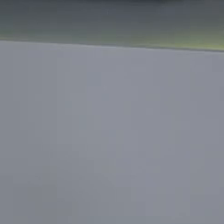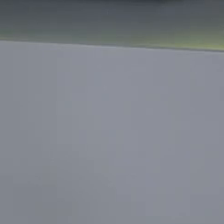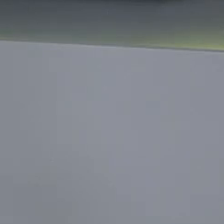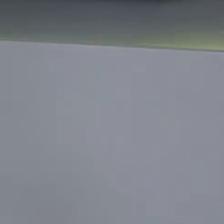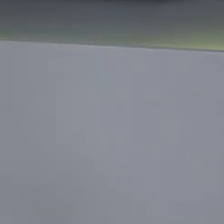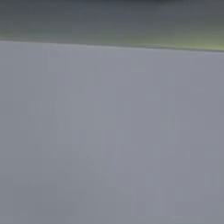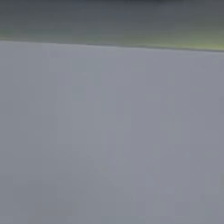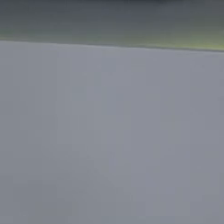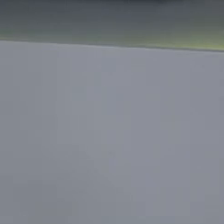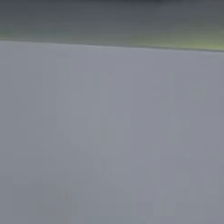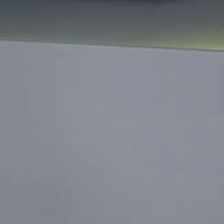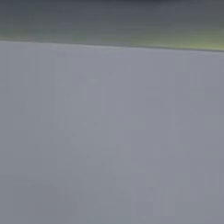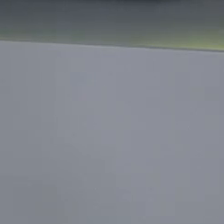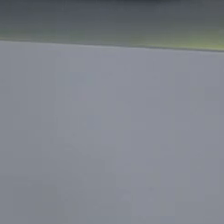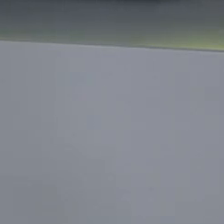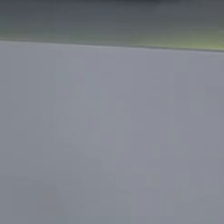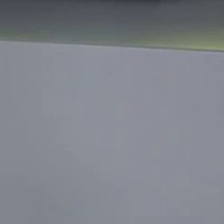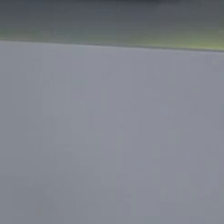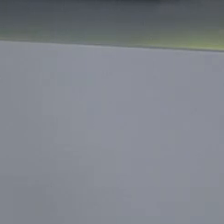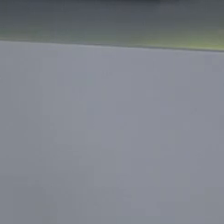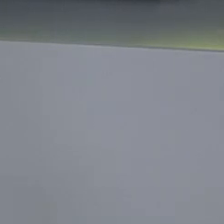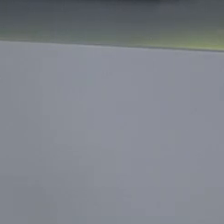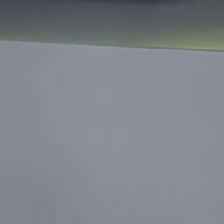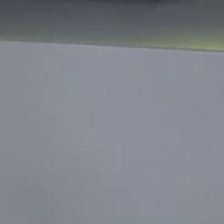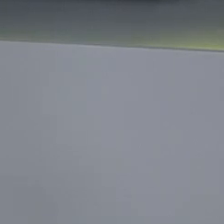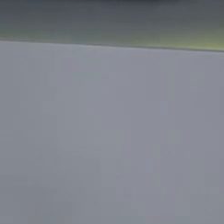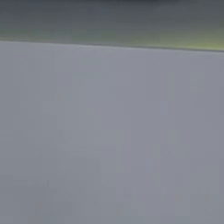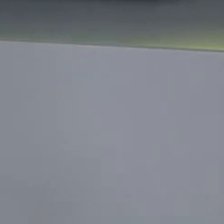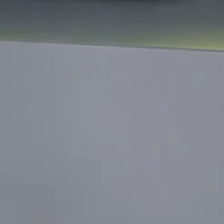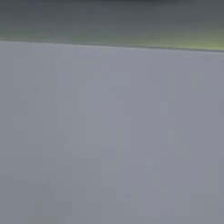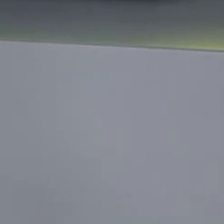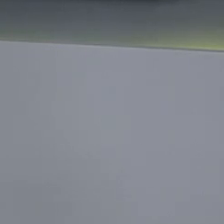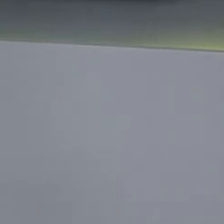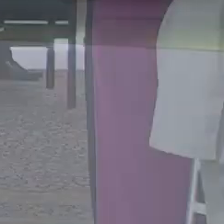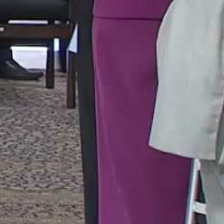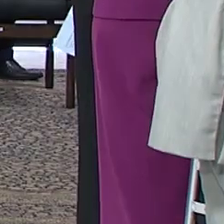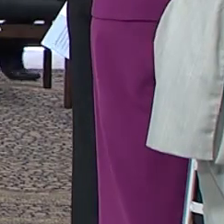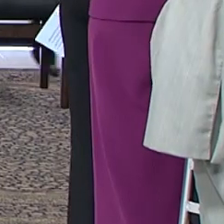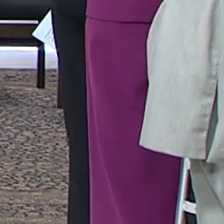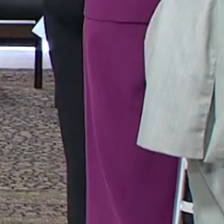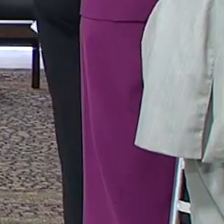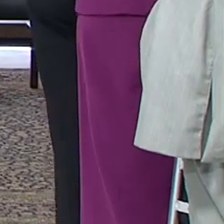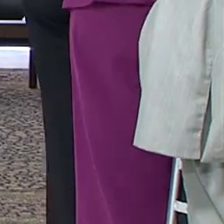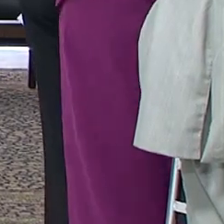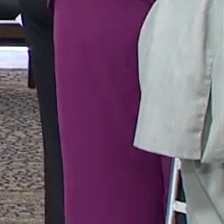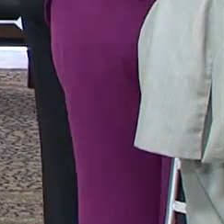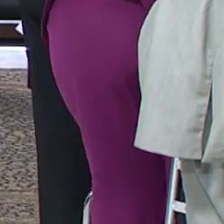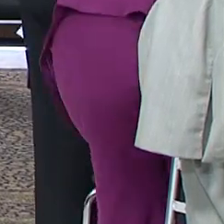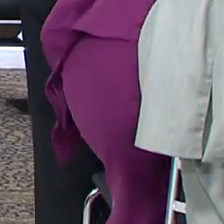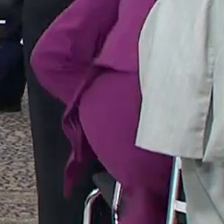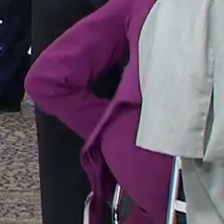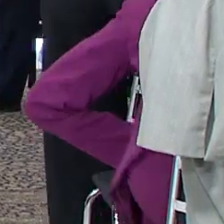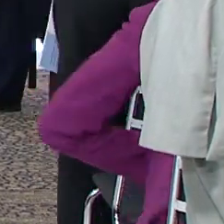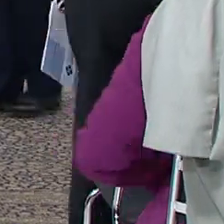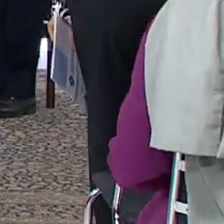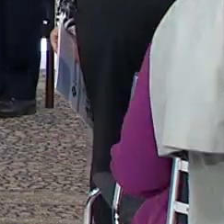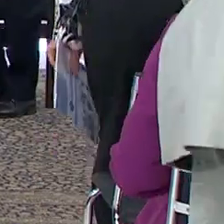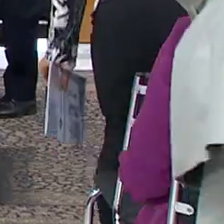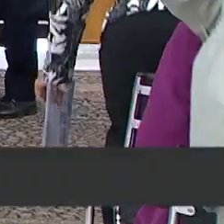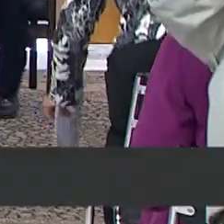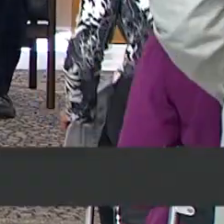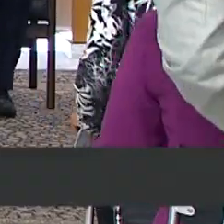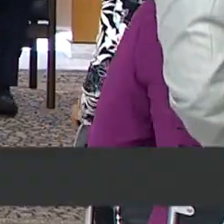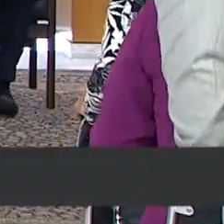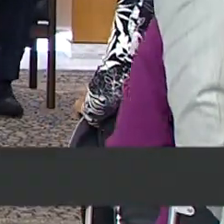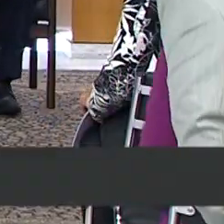olá interrompemos a programação para transmitir ao vivo direto do palácio do planalto em brasília o lançamento de um fundo